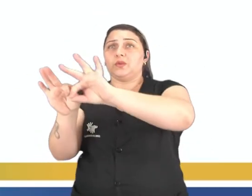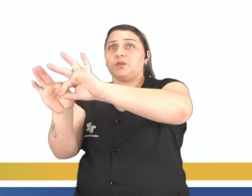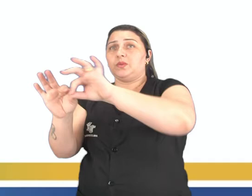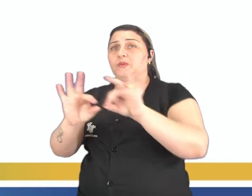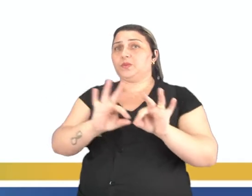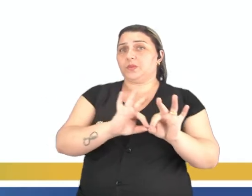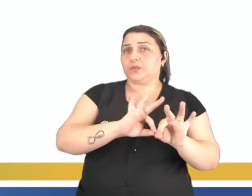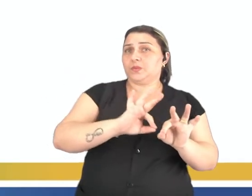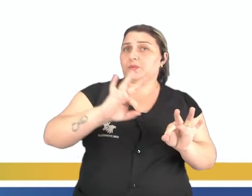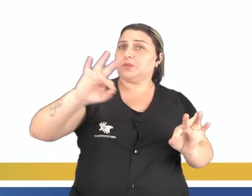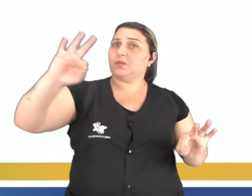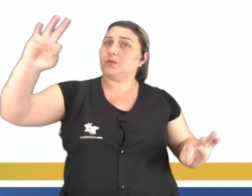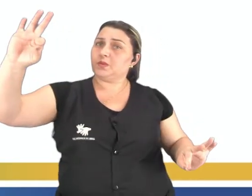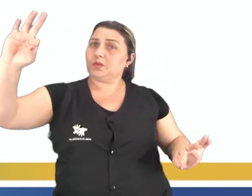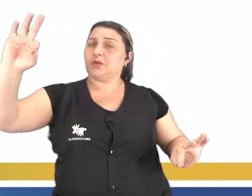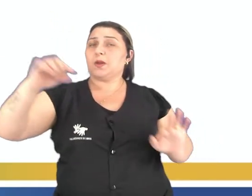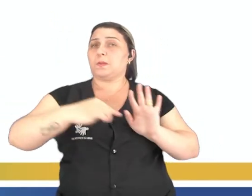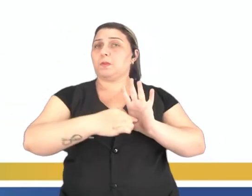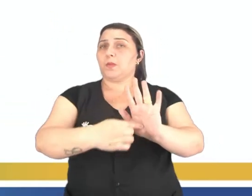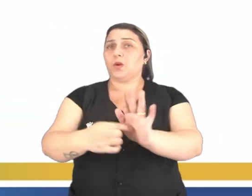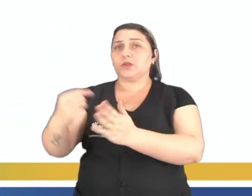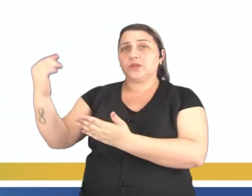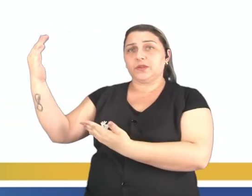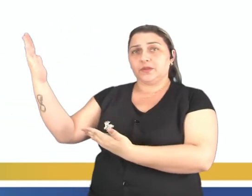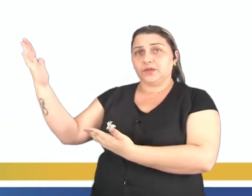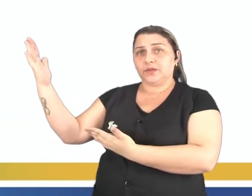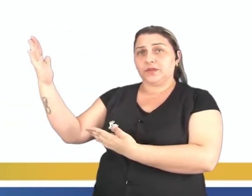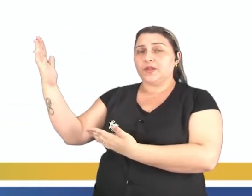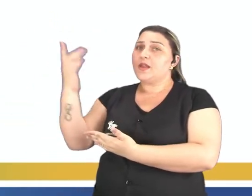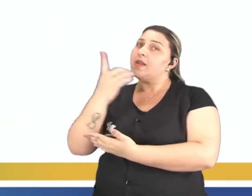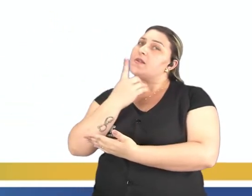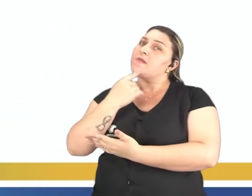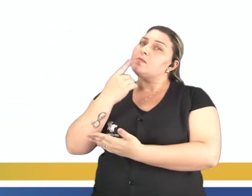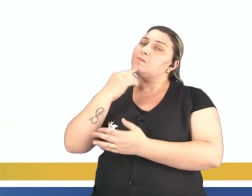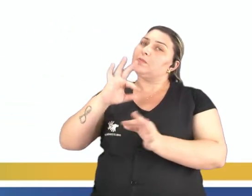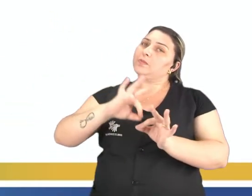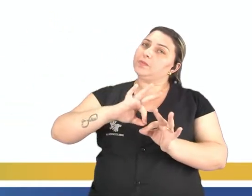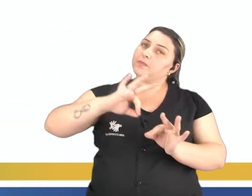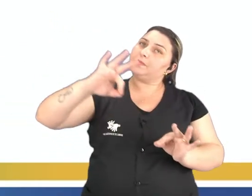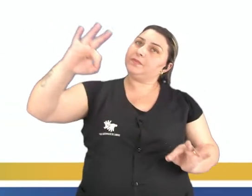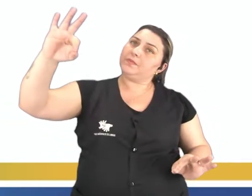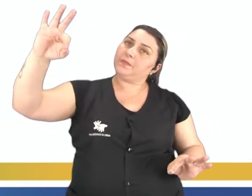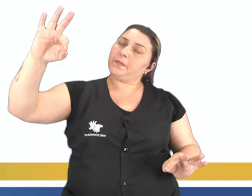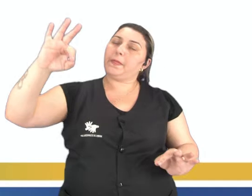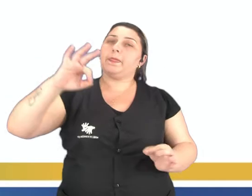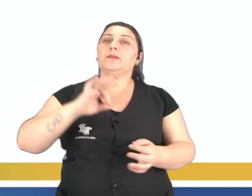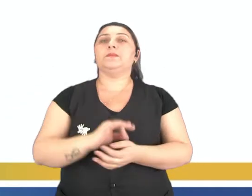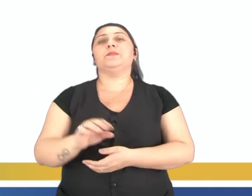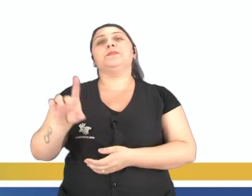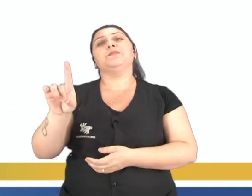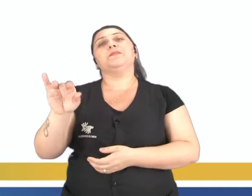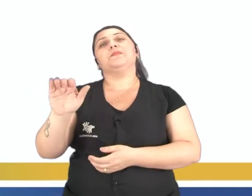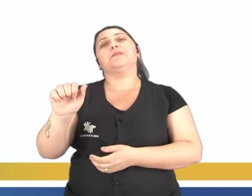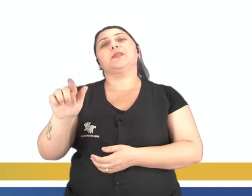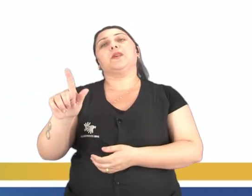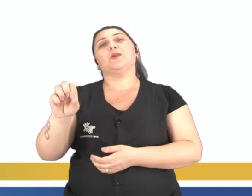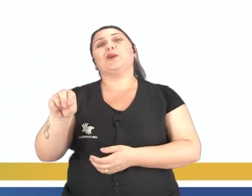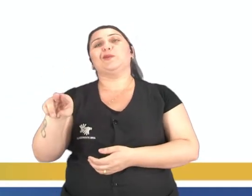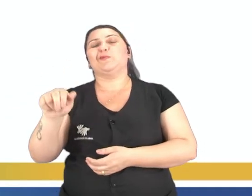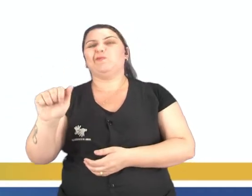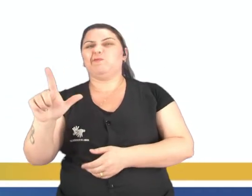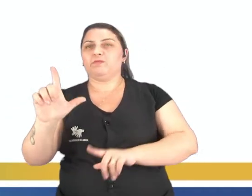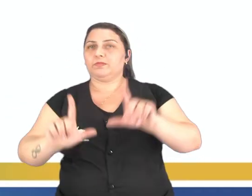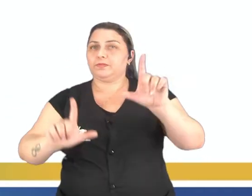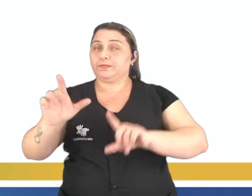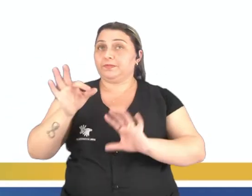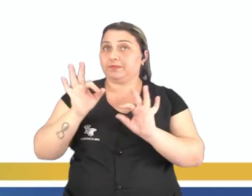mostra a figura, em diagonal, certo? Essa linha vermelha diz que é a diagonal dessa TV, certo?